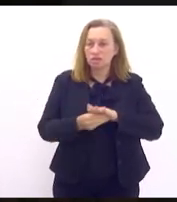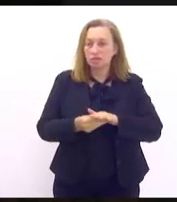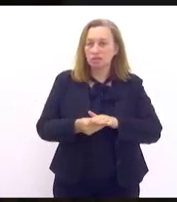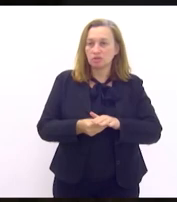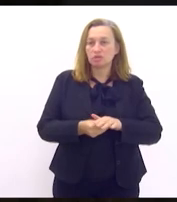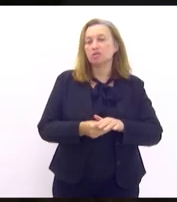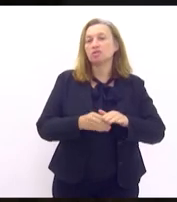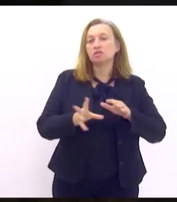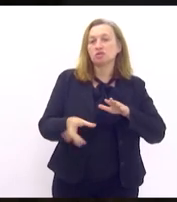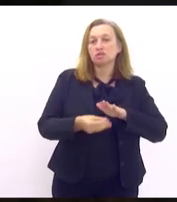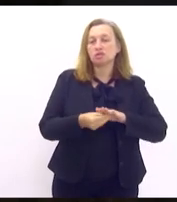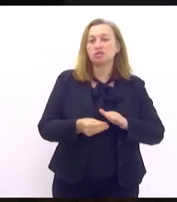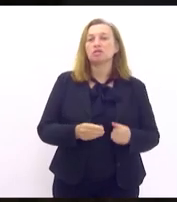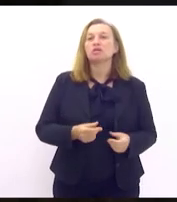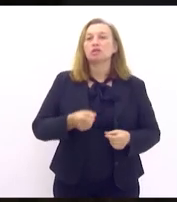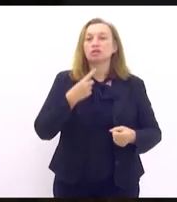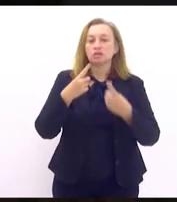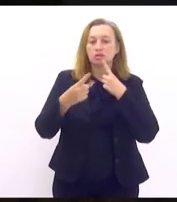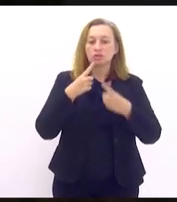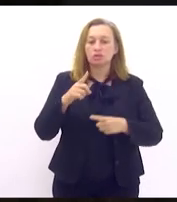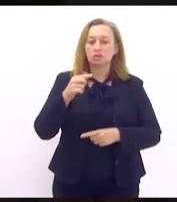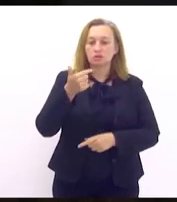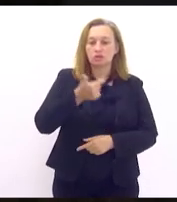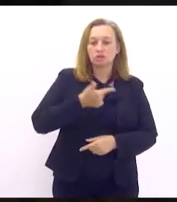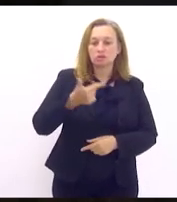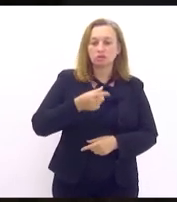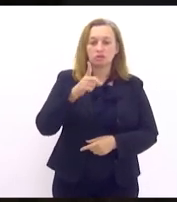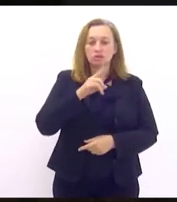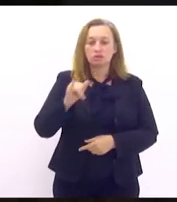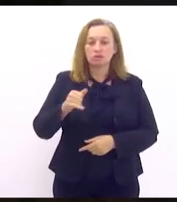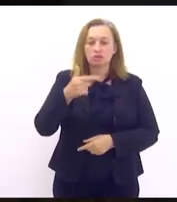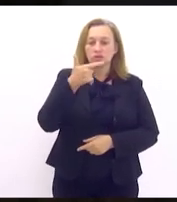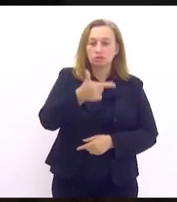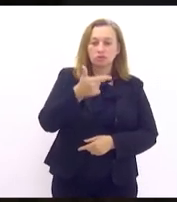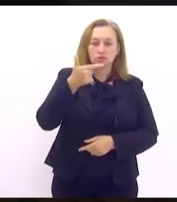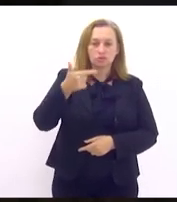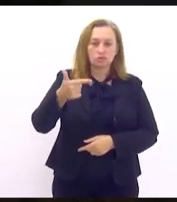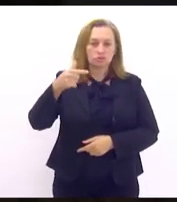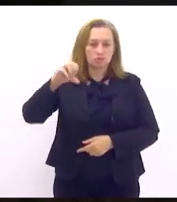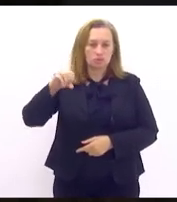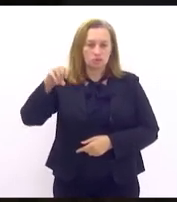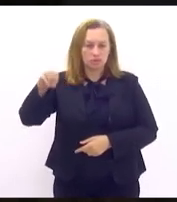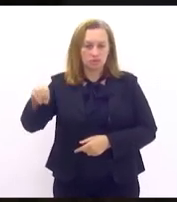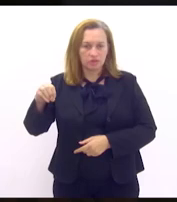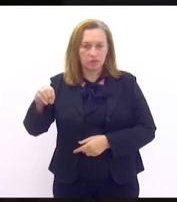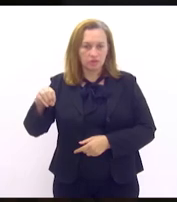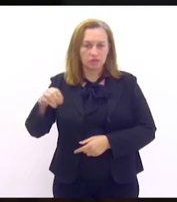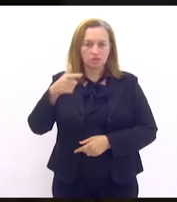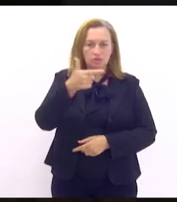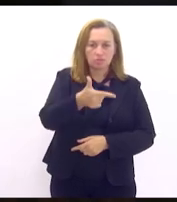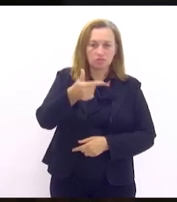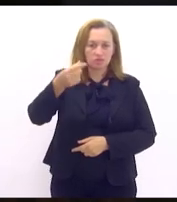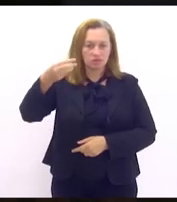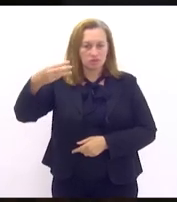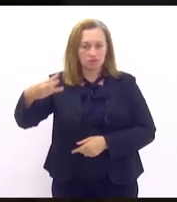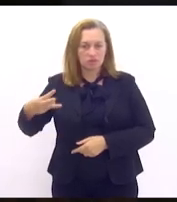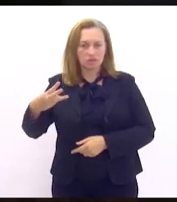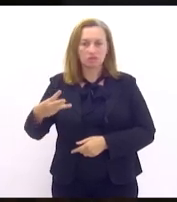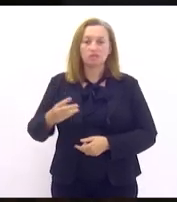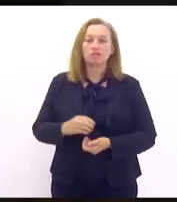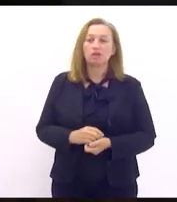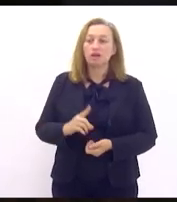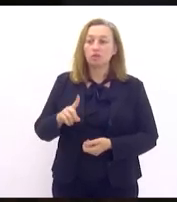em regime de prioridade em discussão prévia, segundo dia, projeto de lei número 2290, de 2023, de